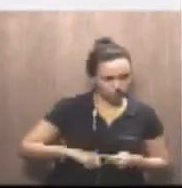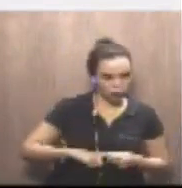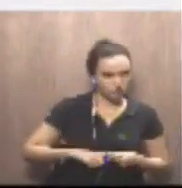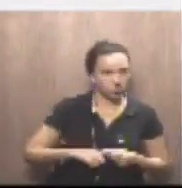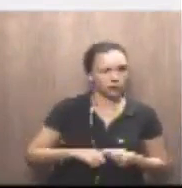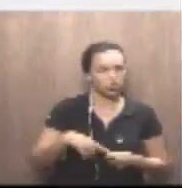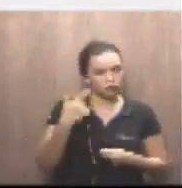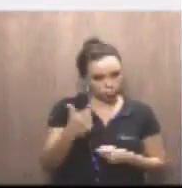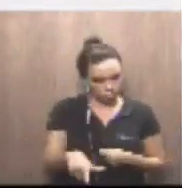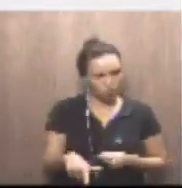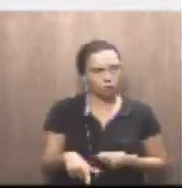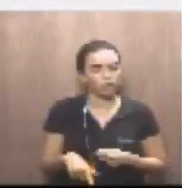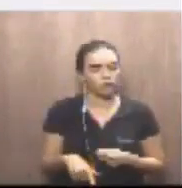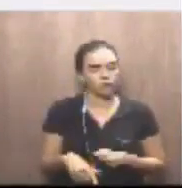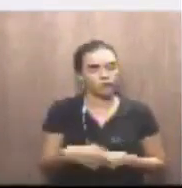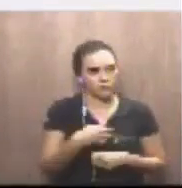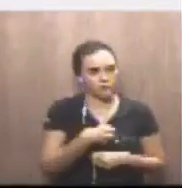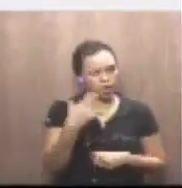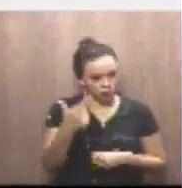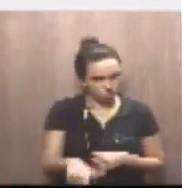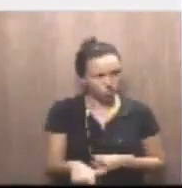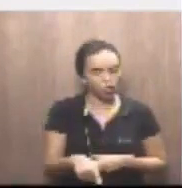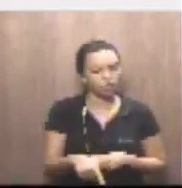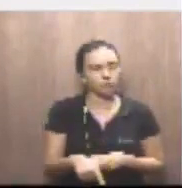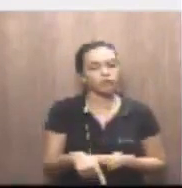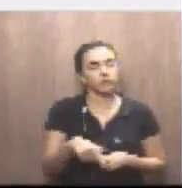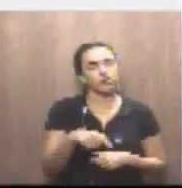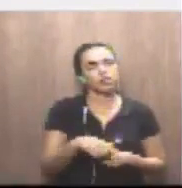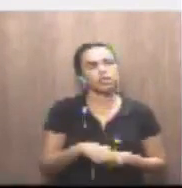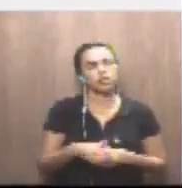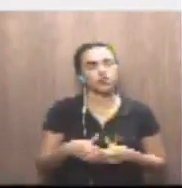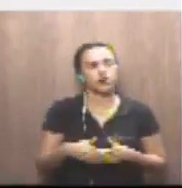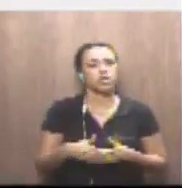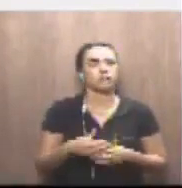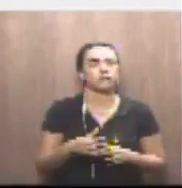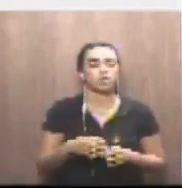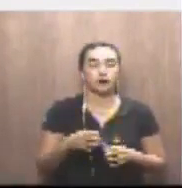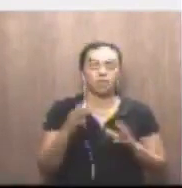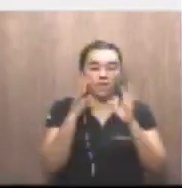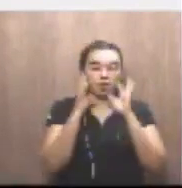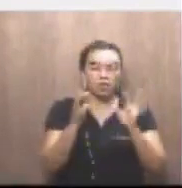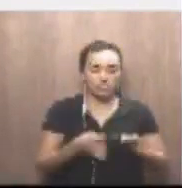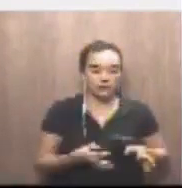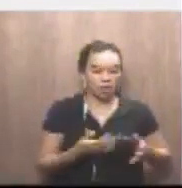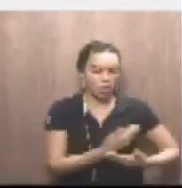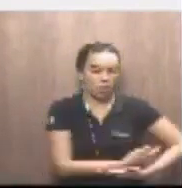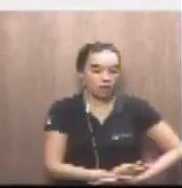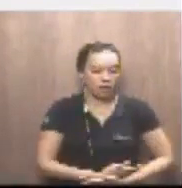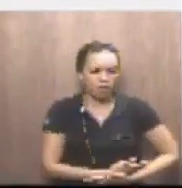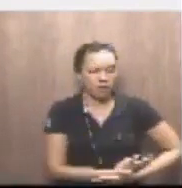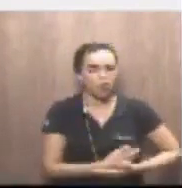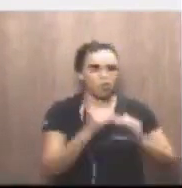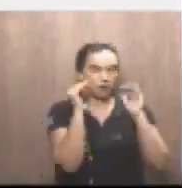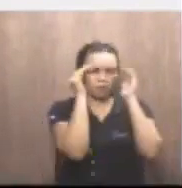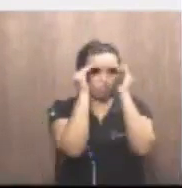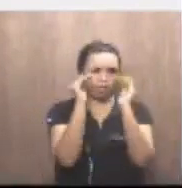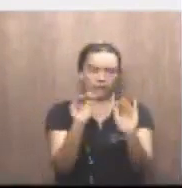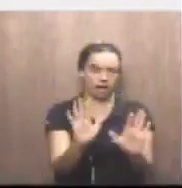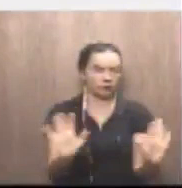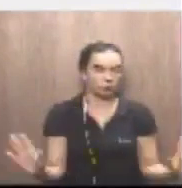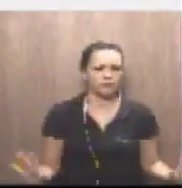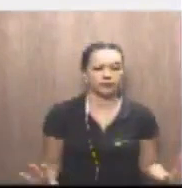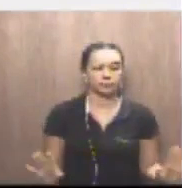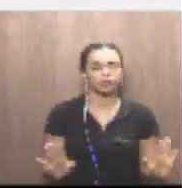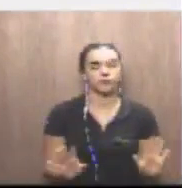já vai entrar para o expulsivo. Então, escute o que a natureza te pede e vai de encontro a ela.